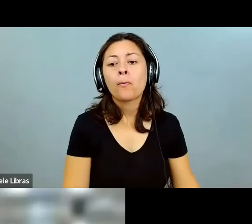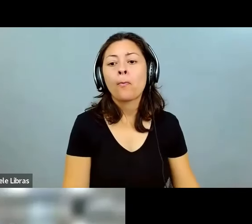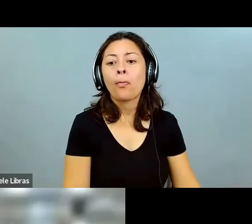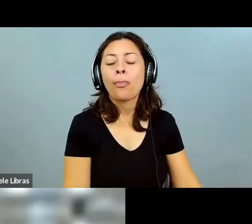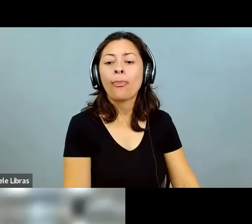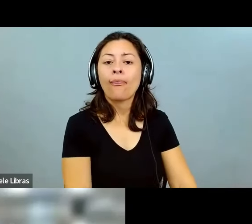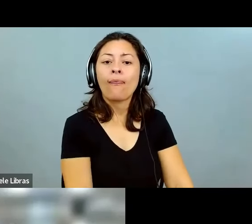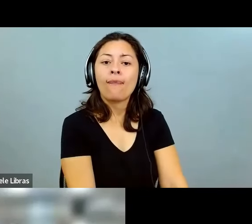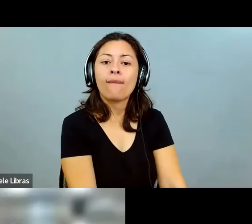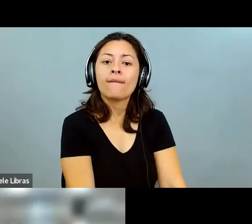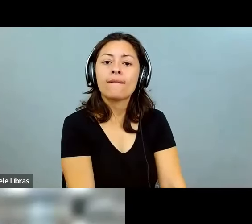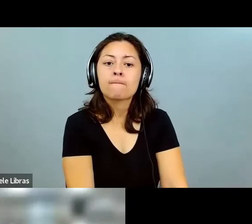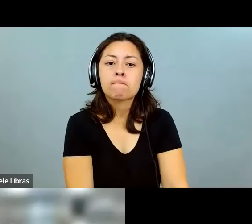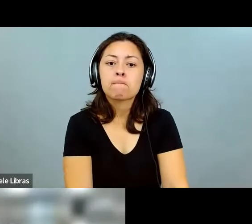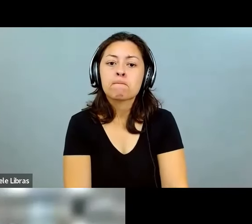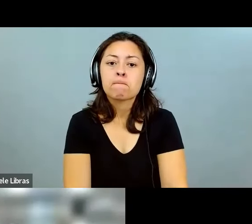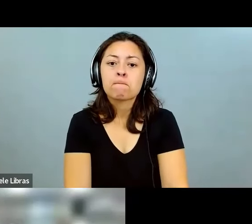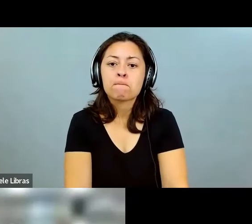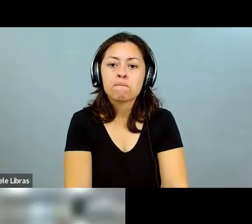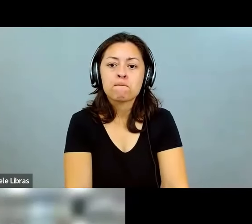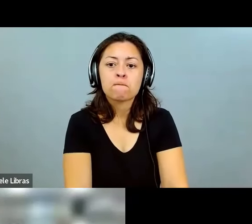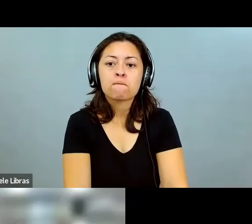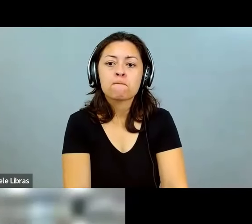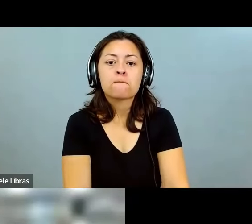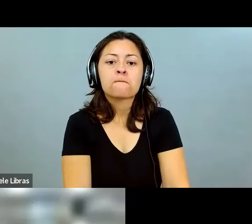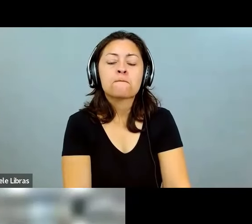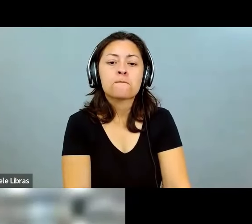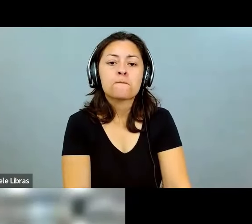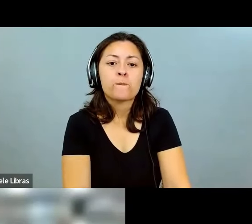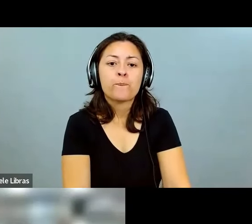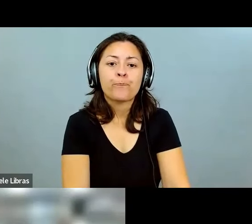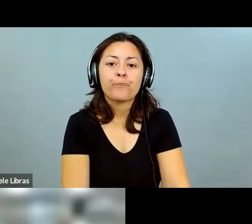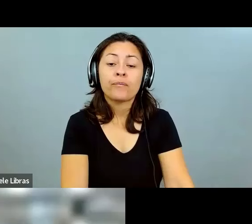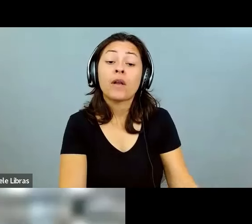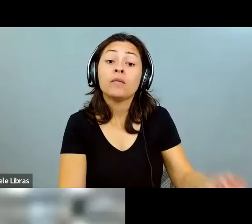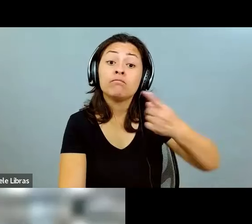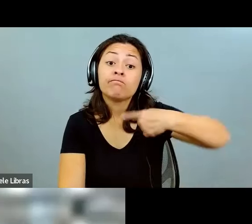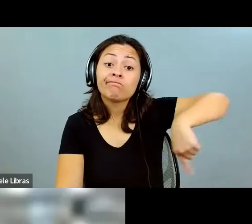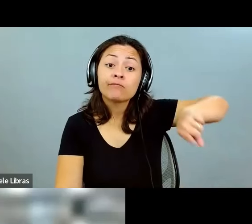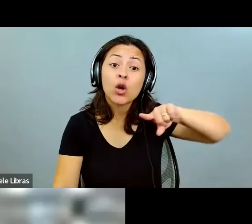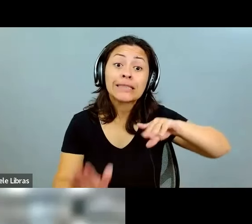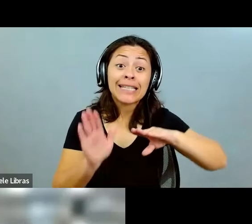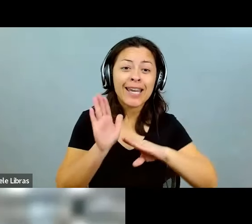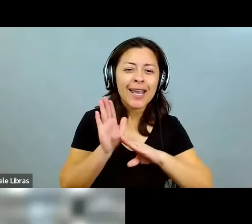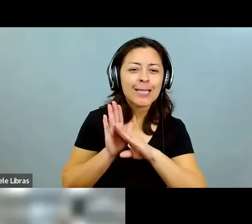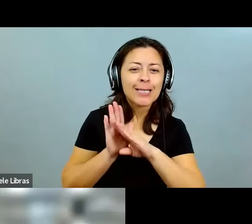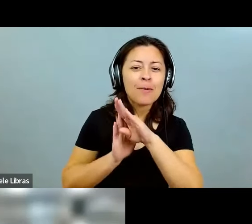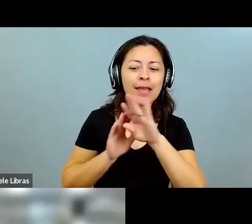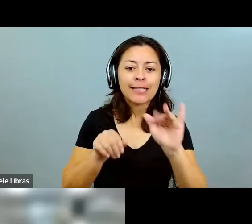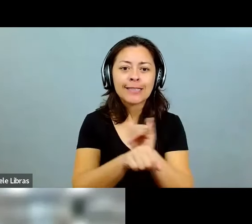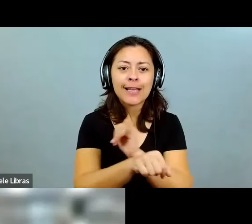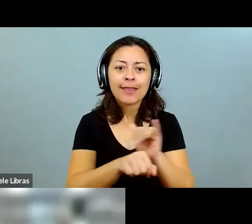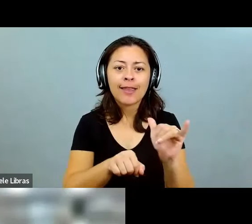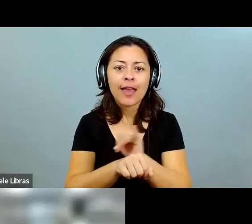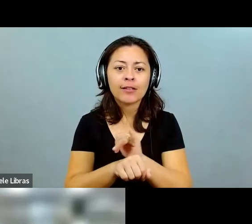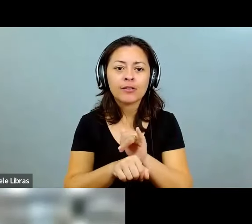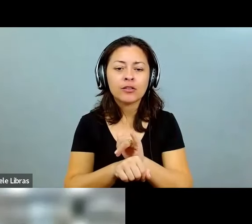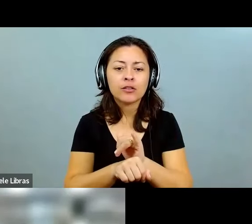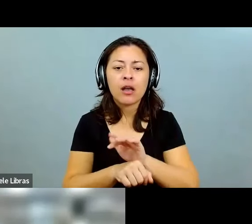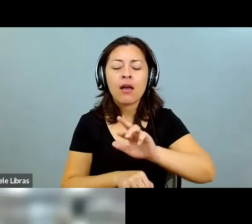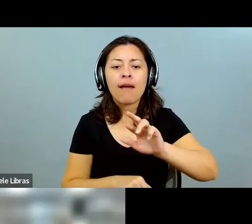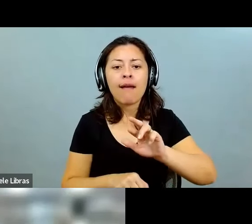o o crescimento e e a nossa estratégia é uma estratégia de longo prazo então para nós um